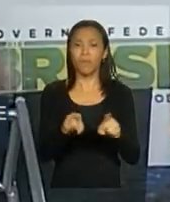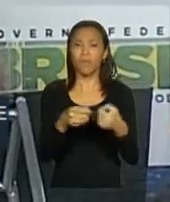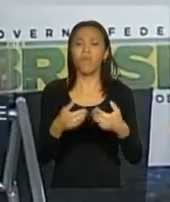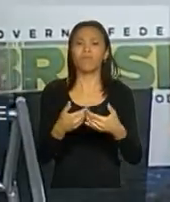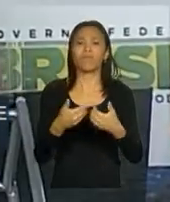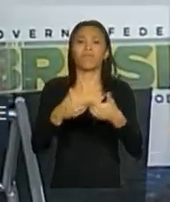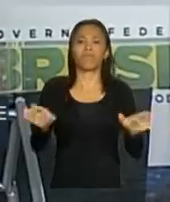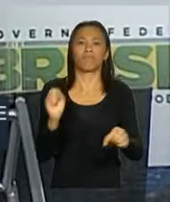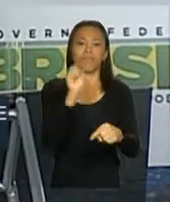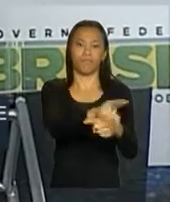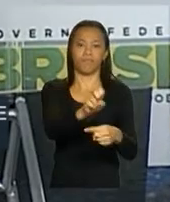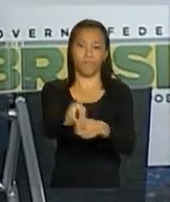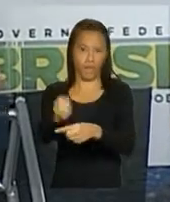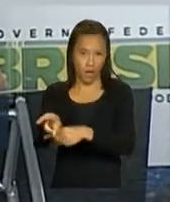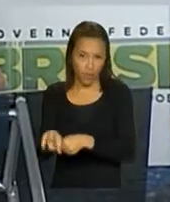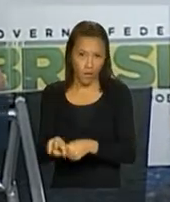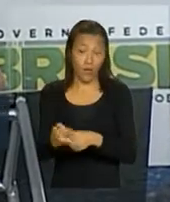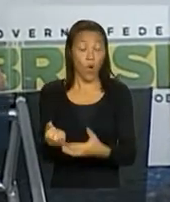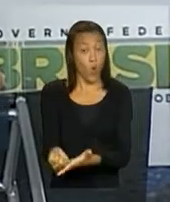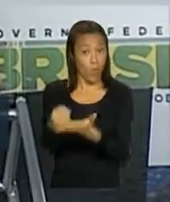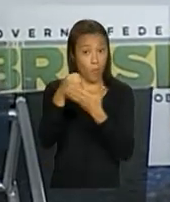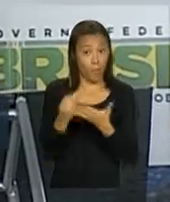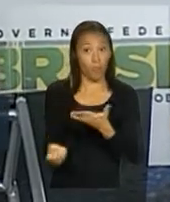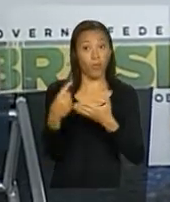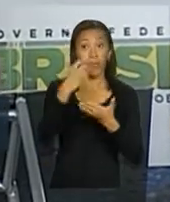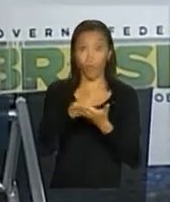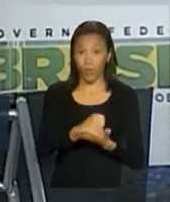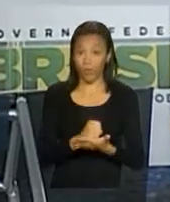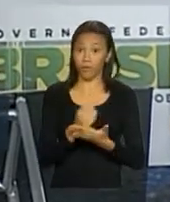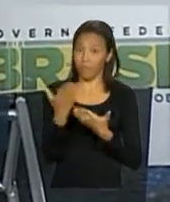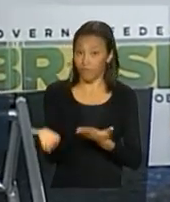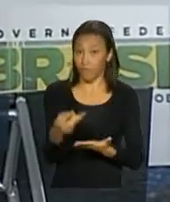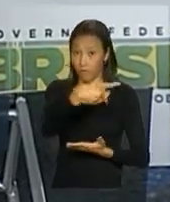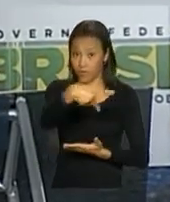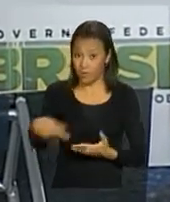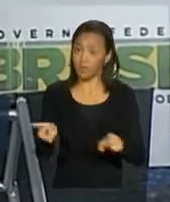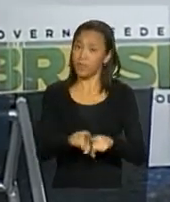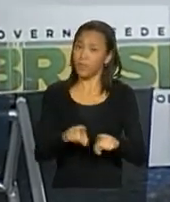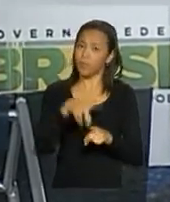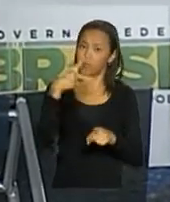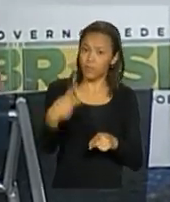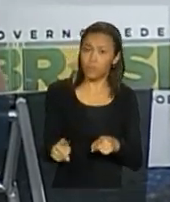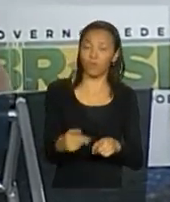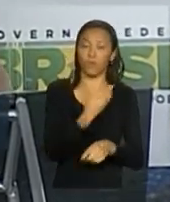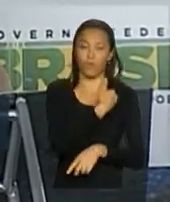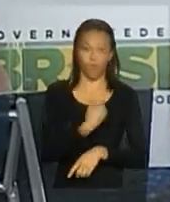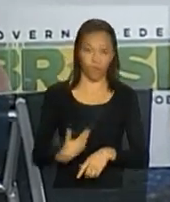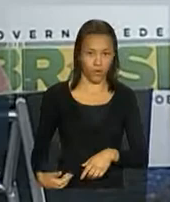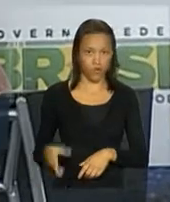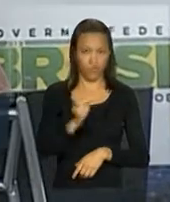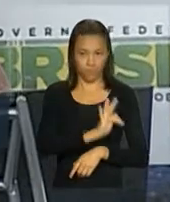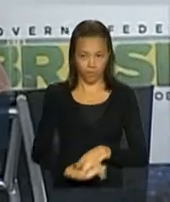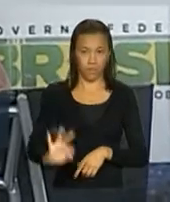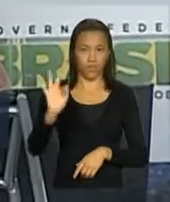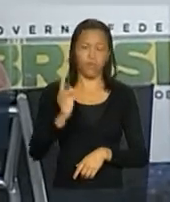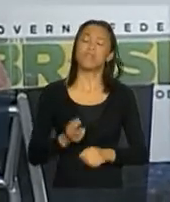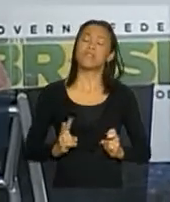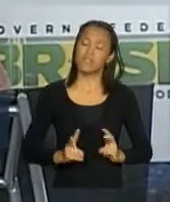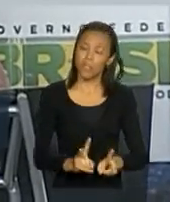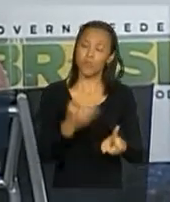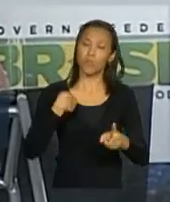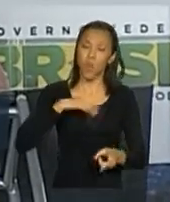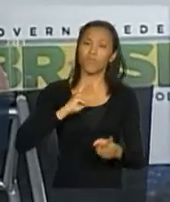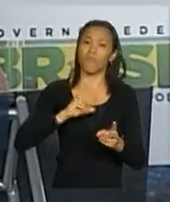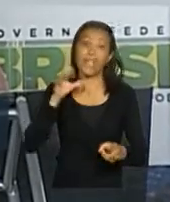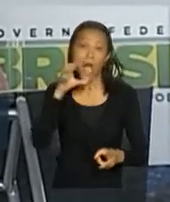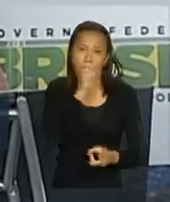Com o apoio de Vossa Excelência e a parceria cada vez maior com seu governo, estou certa de que caminharemos ainda